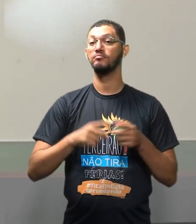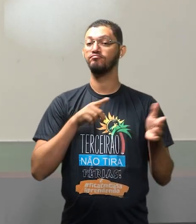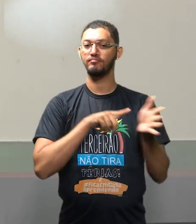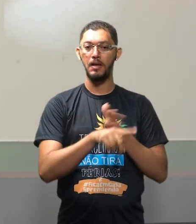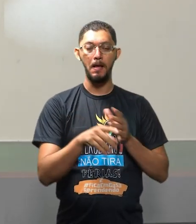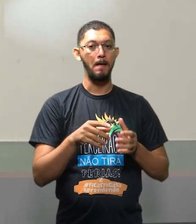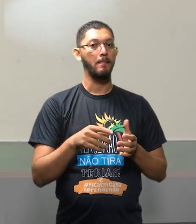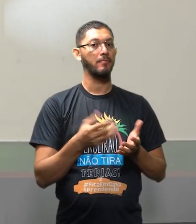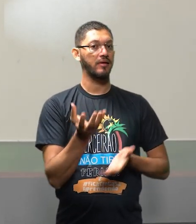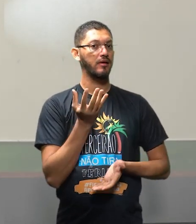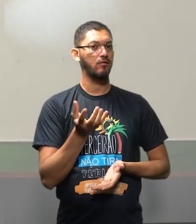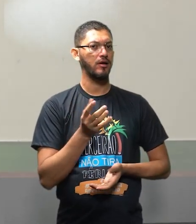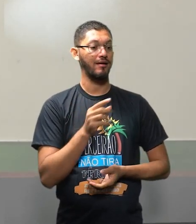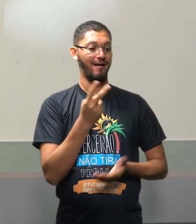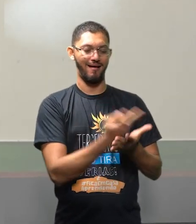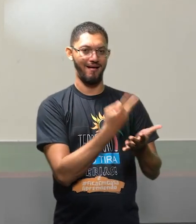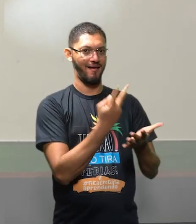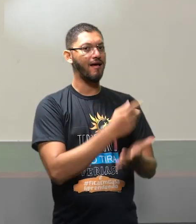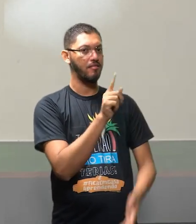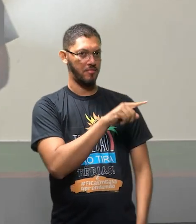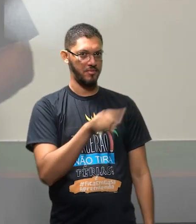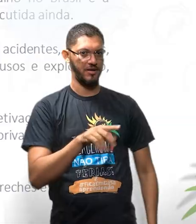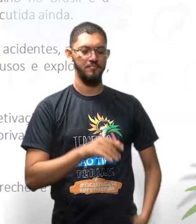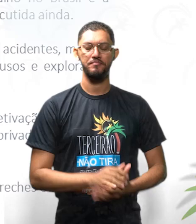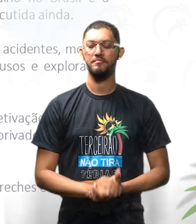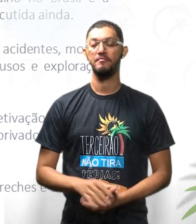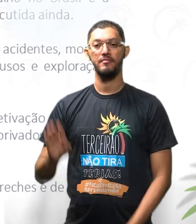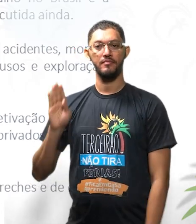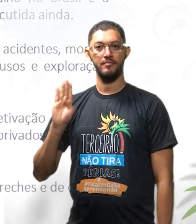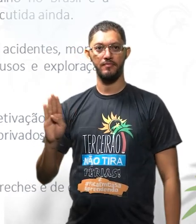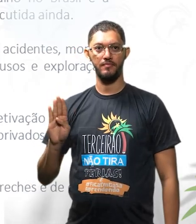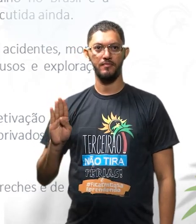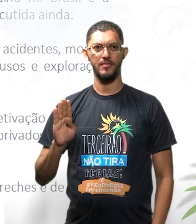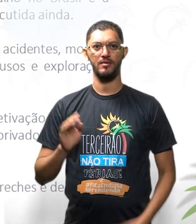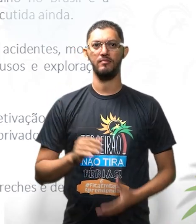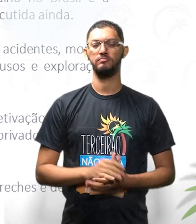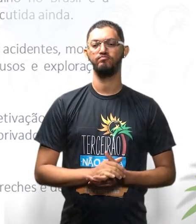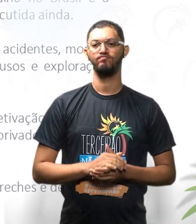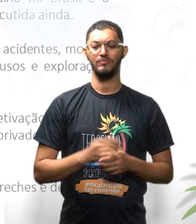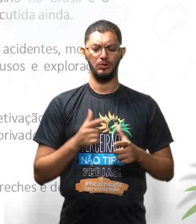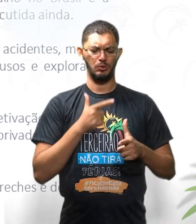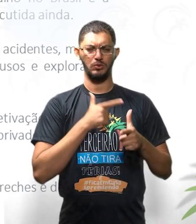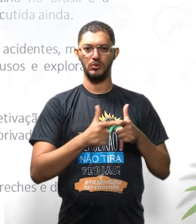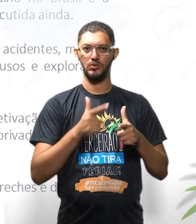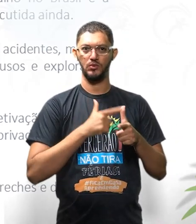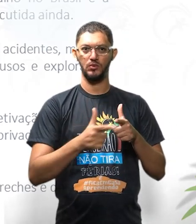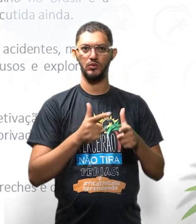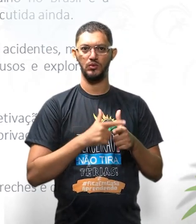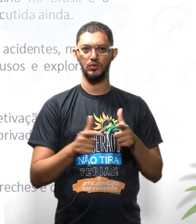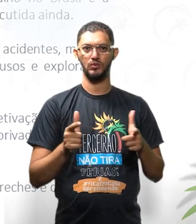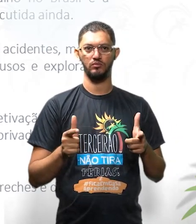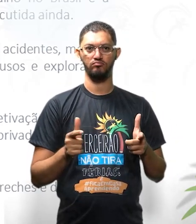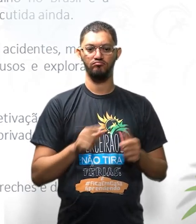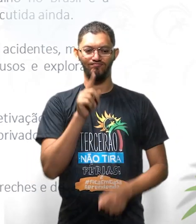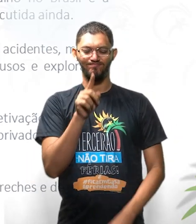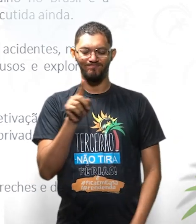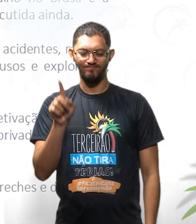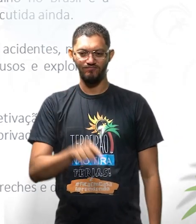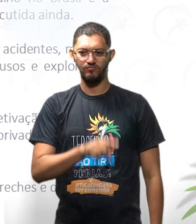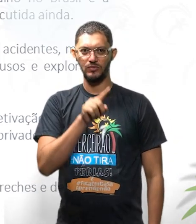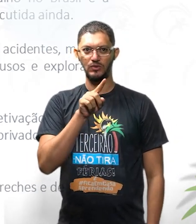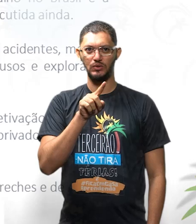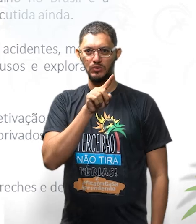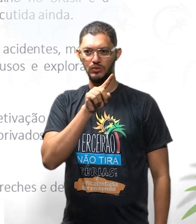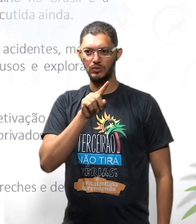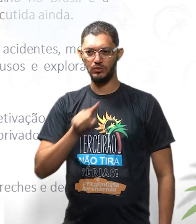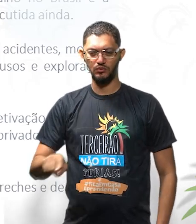para marcar o que é incorreto. Letra B, um dos grandes problemas no processo da erradicação, que